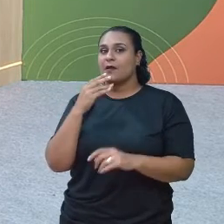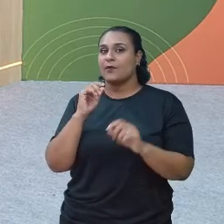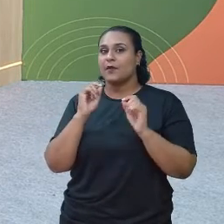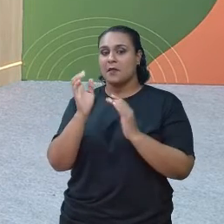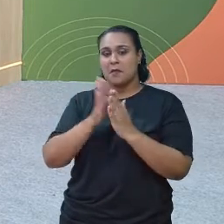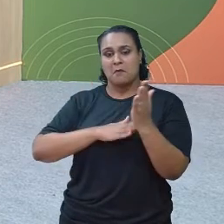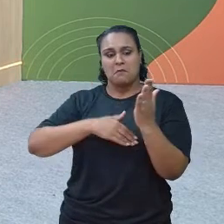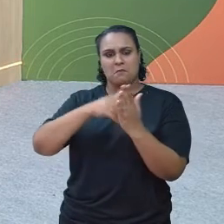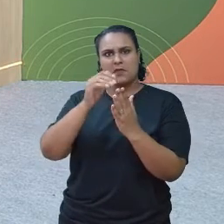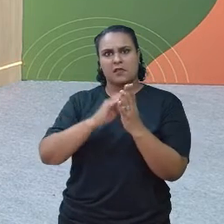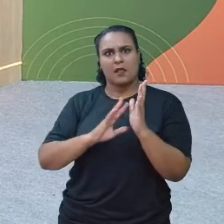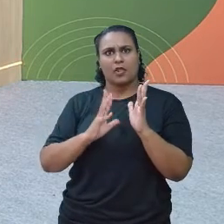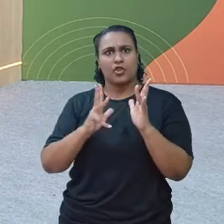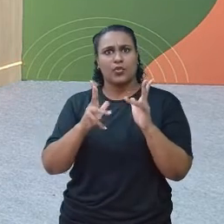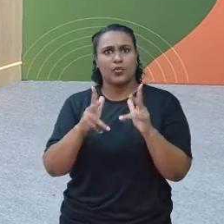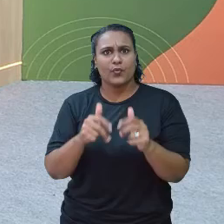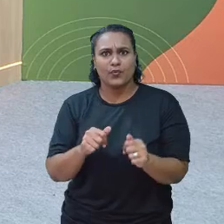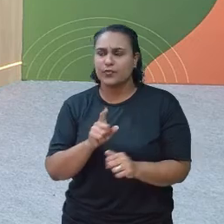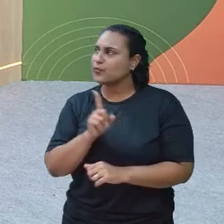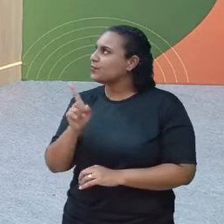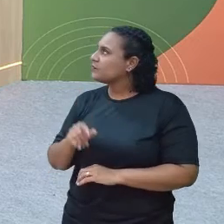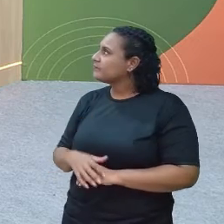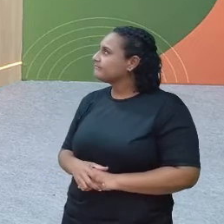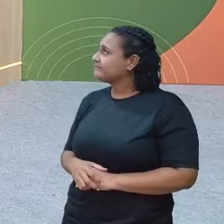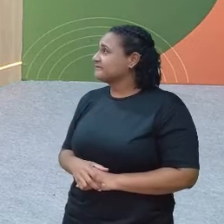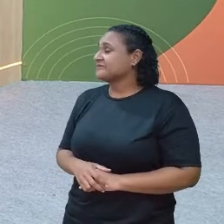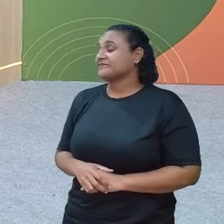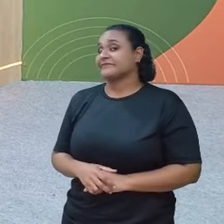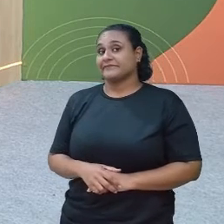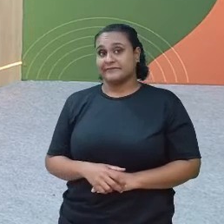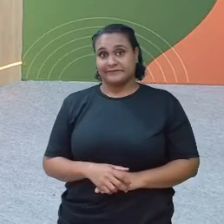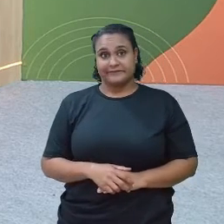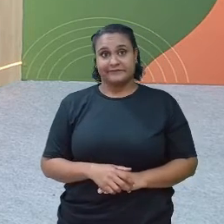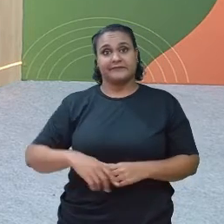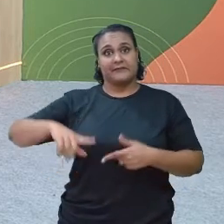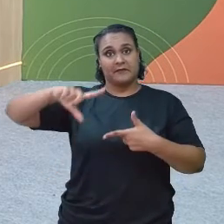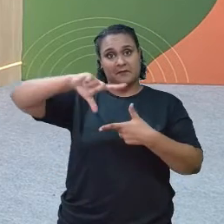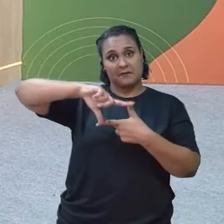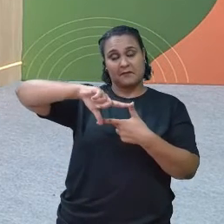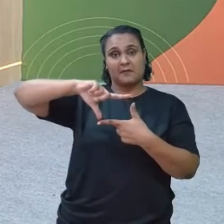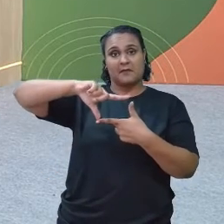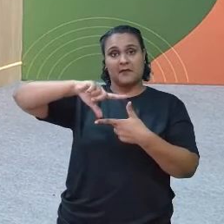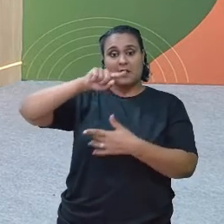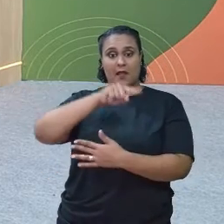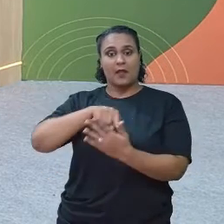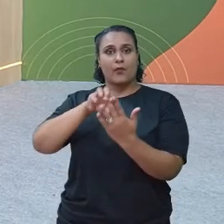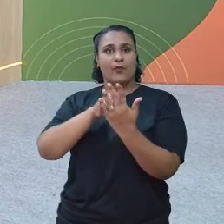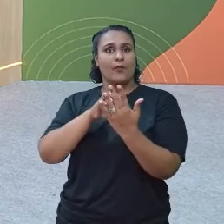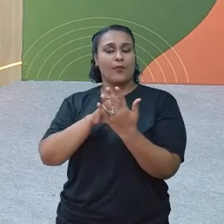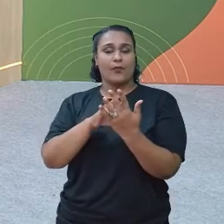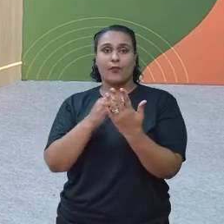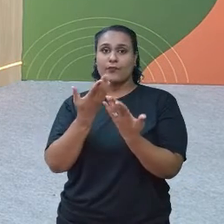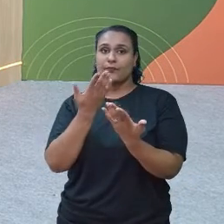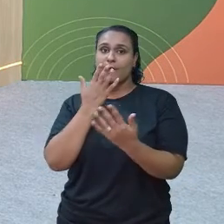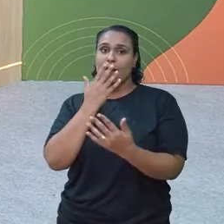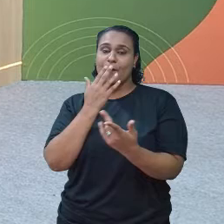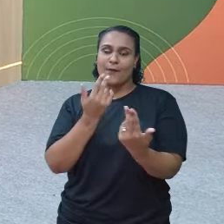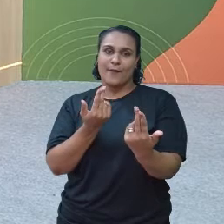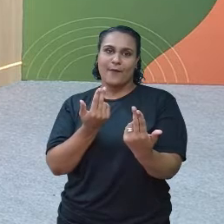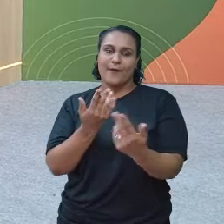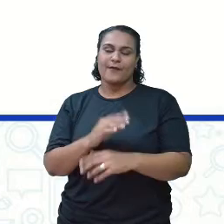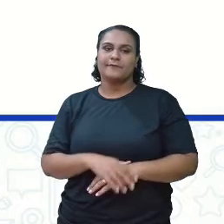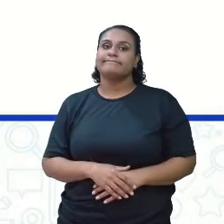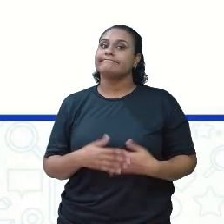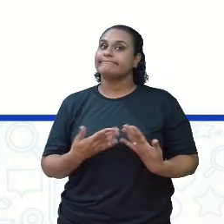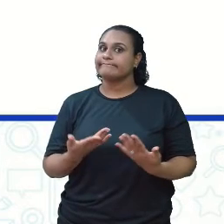pintar tanto a região circular como a região retangular com a mesma cor. Nesse caso aí, por exemplo, imagine